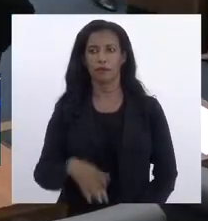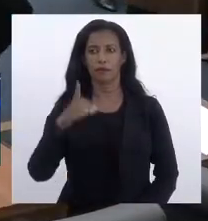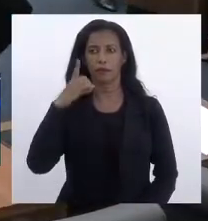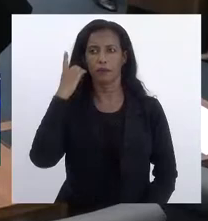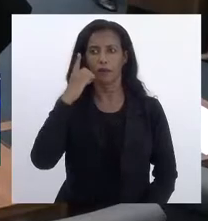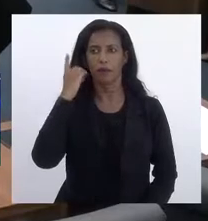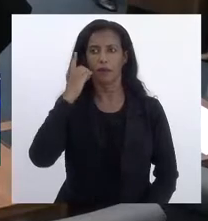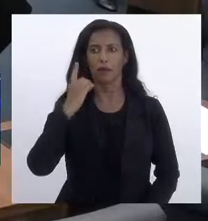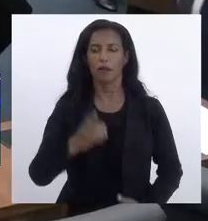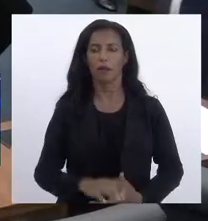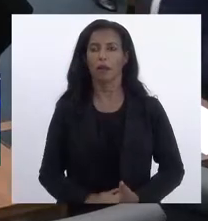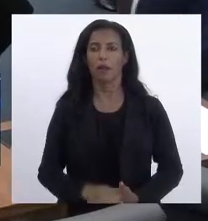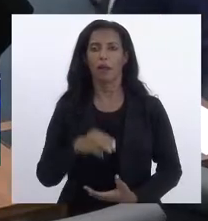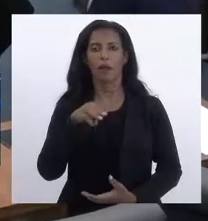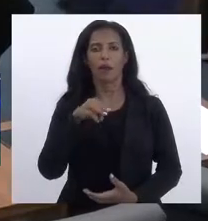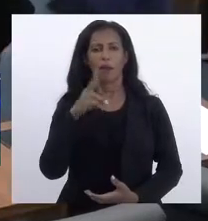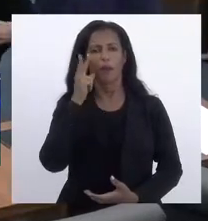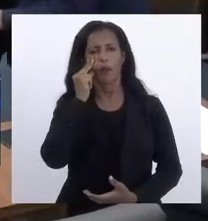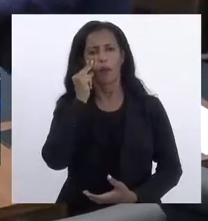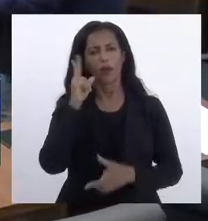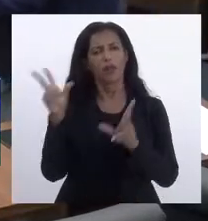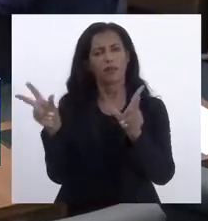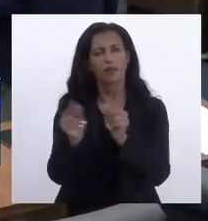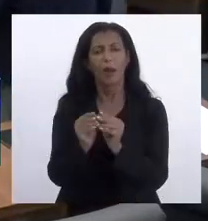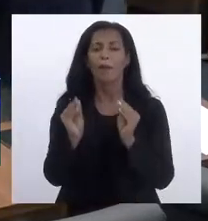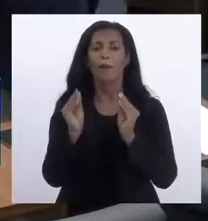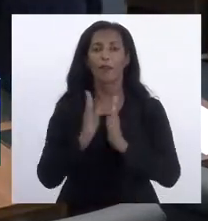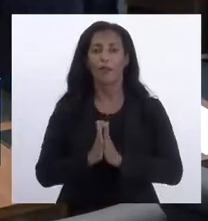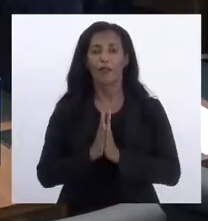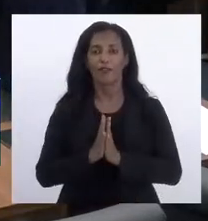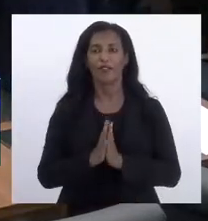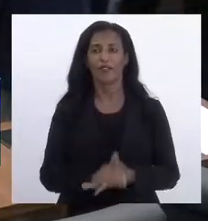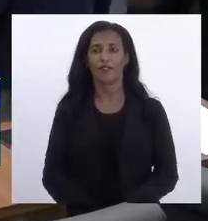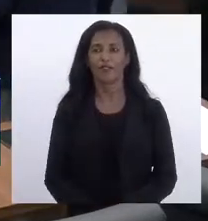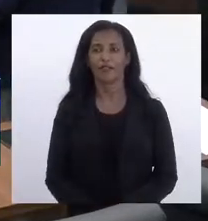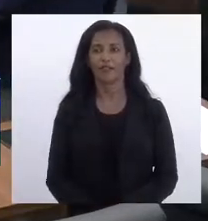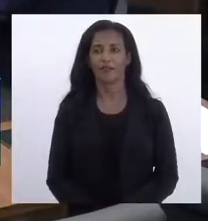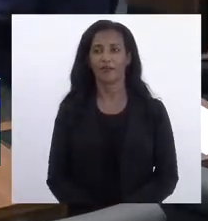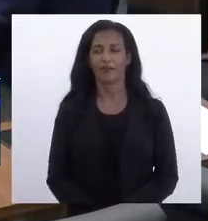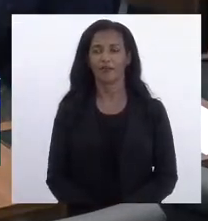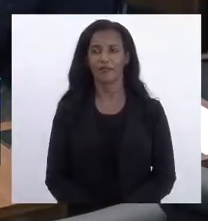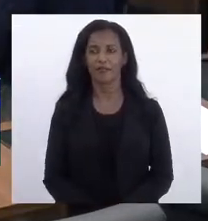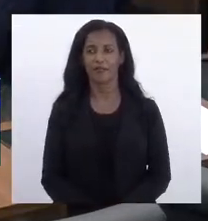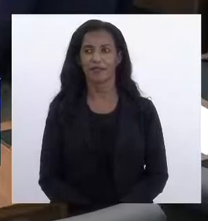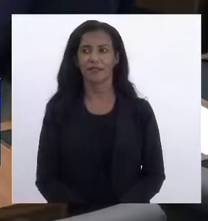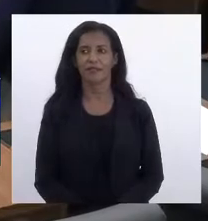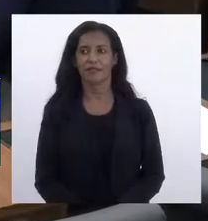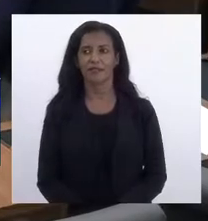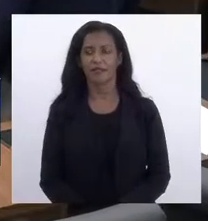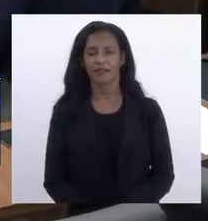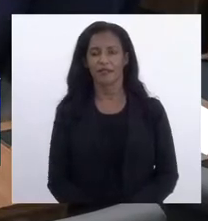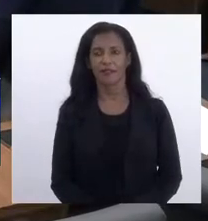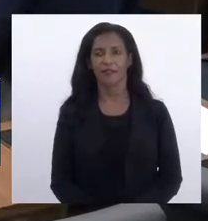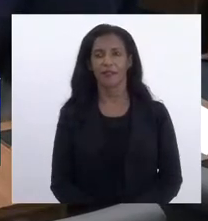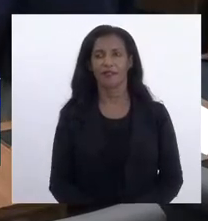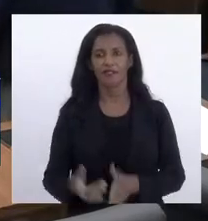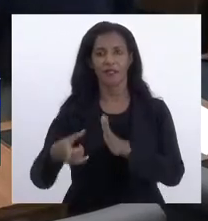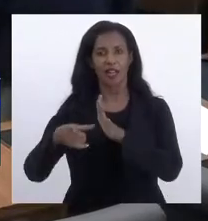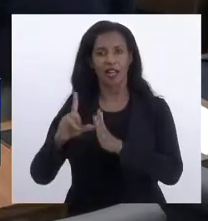Deputada Mônica, brevemente, por favor, deputada. Antes, porém, deputada